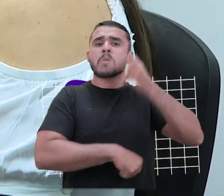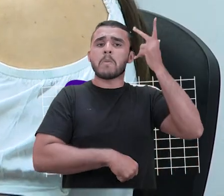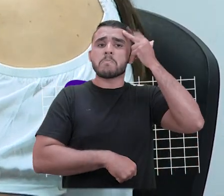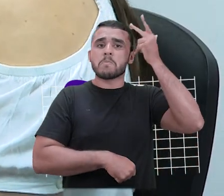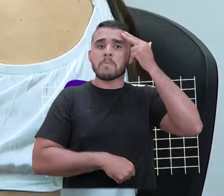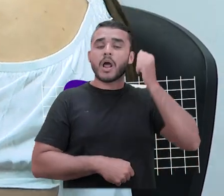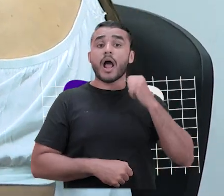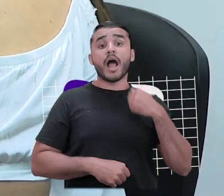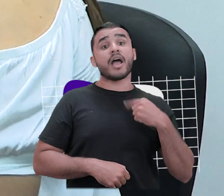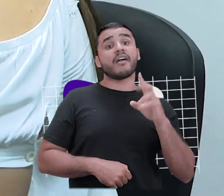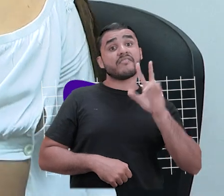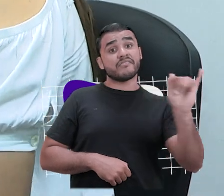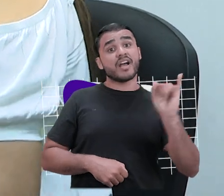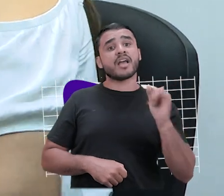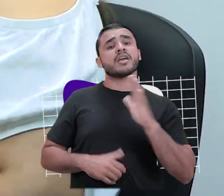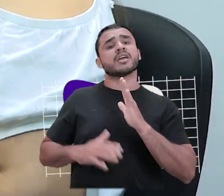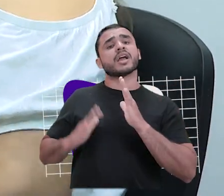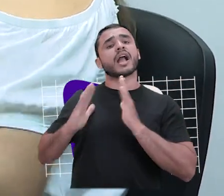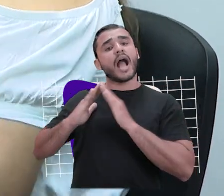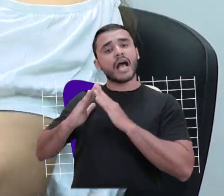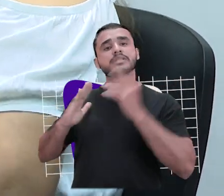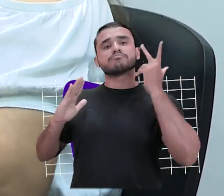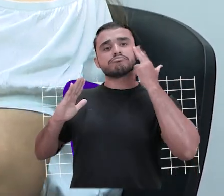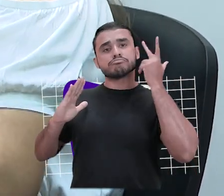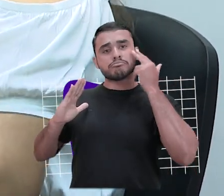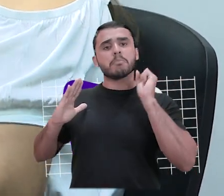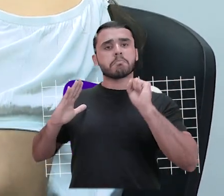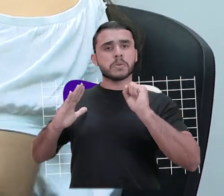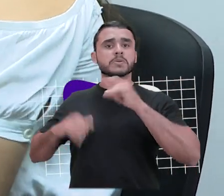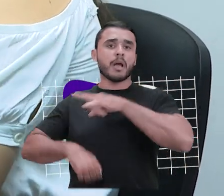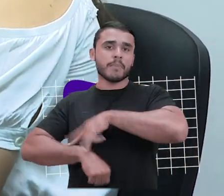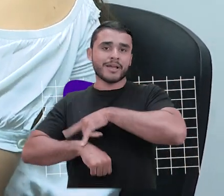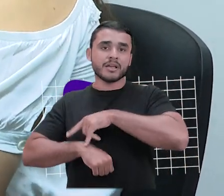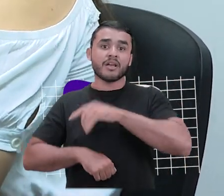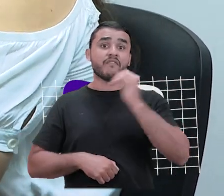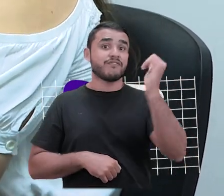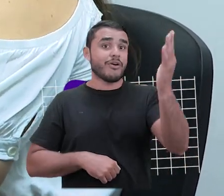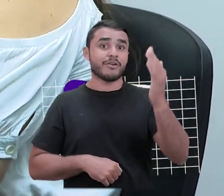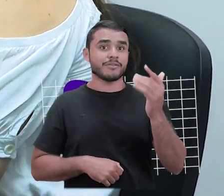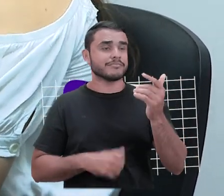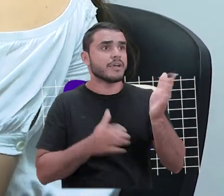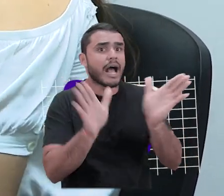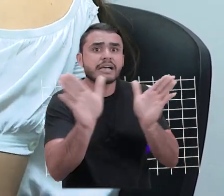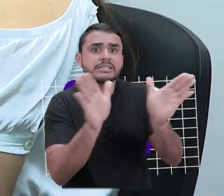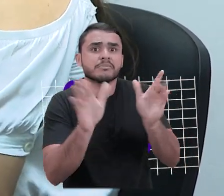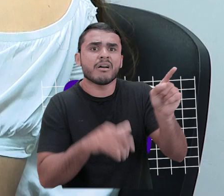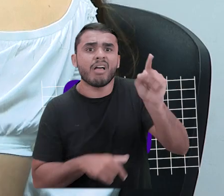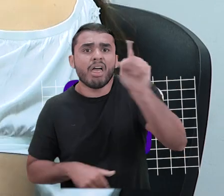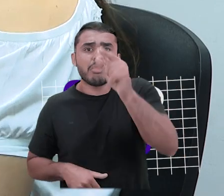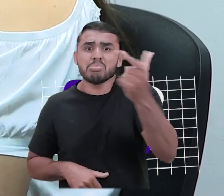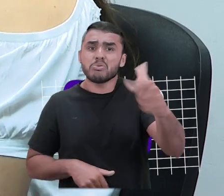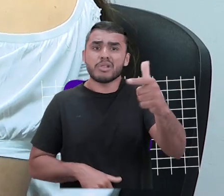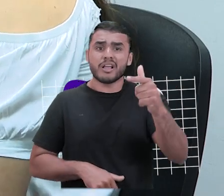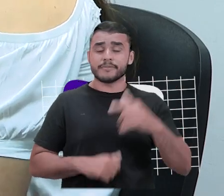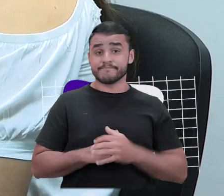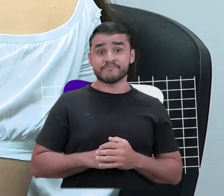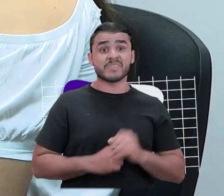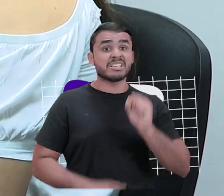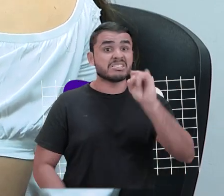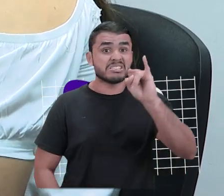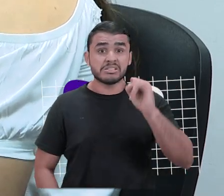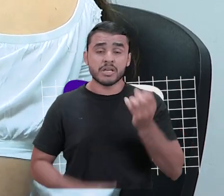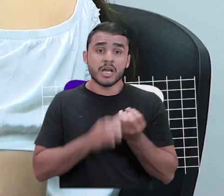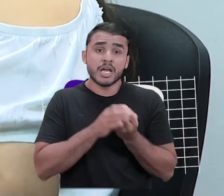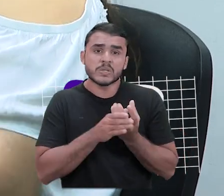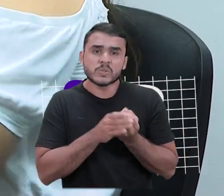Isso. Entendeu? Quando na verdade tem que mudar a sociedade, tem que mudar o... eu posso ir pra um barzinho e tomar que alguém